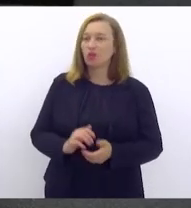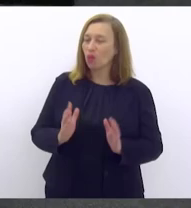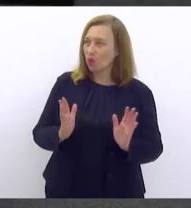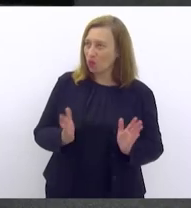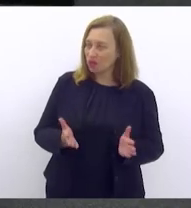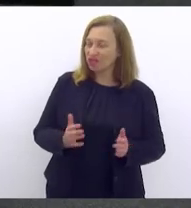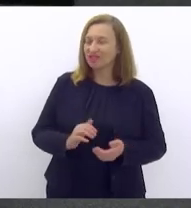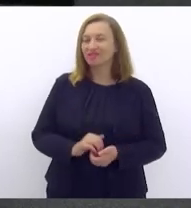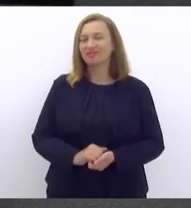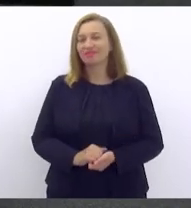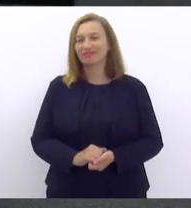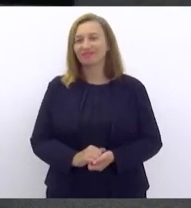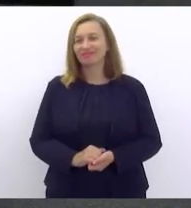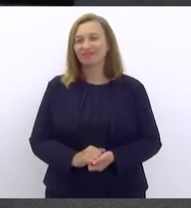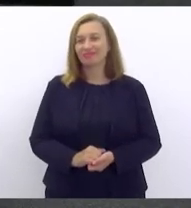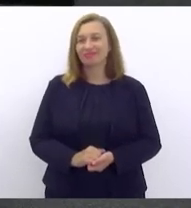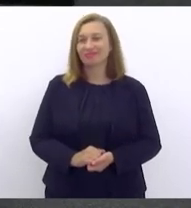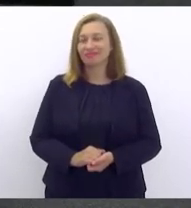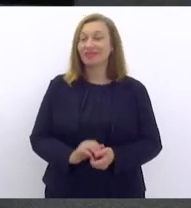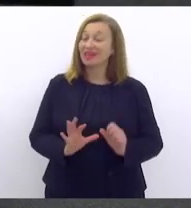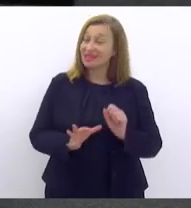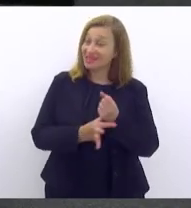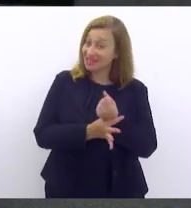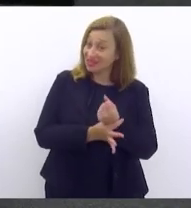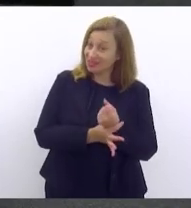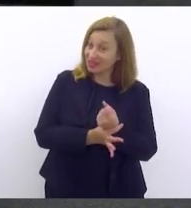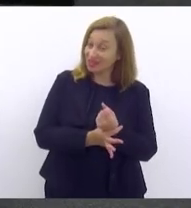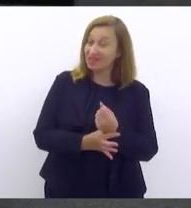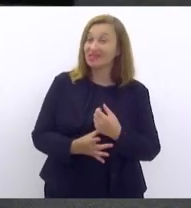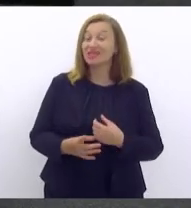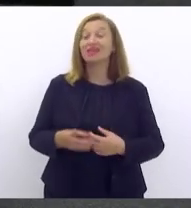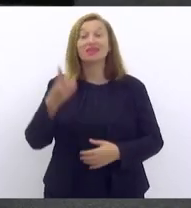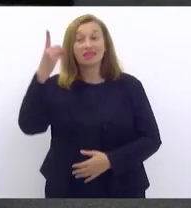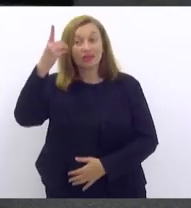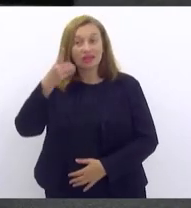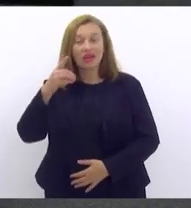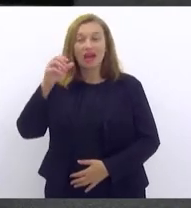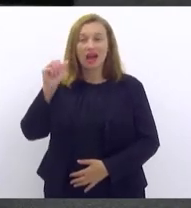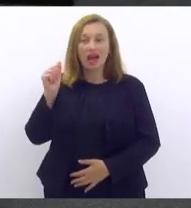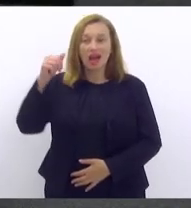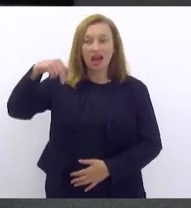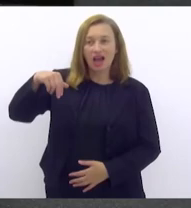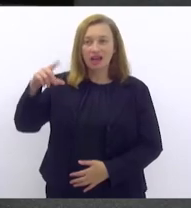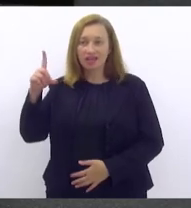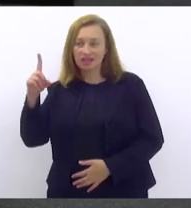hoje nos garantiu ao deputado Anderson Moraes.